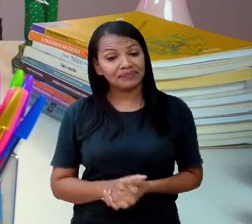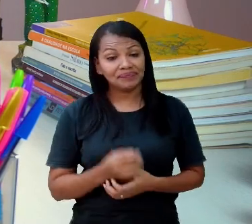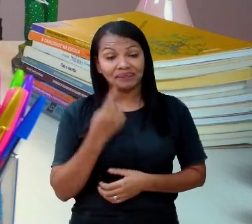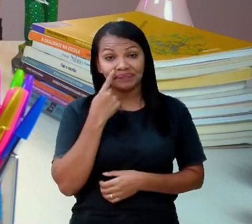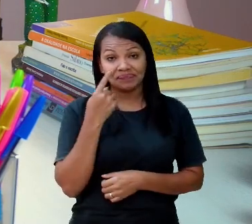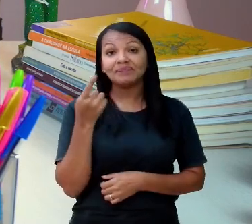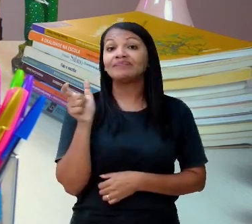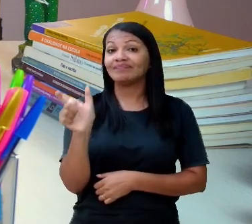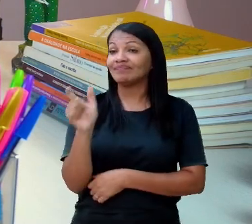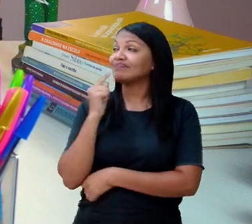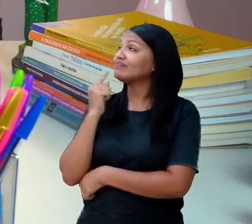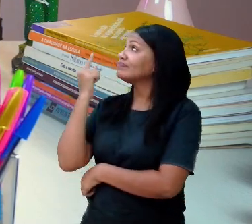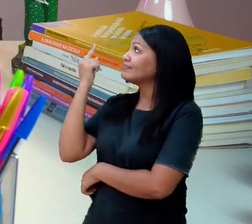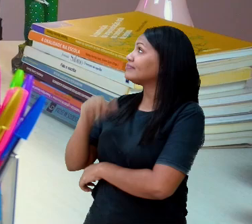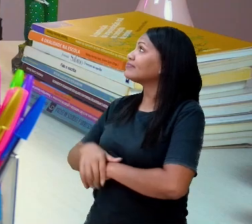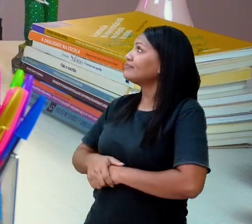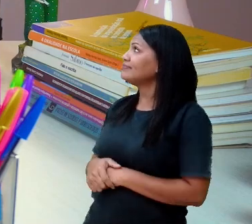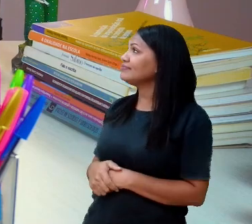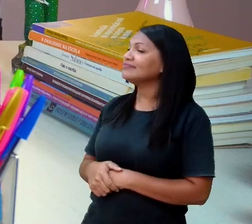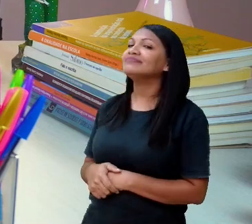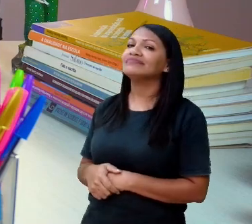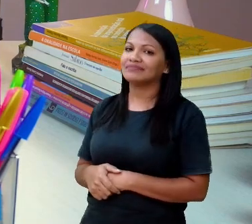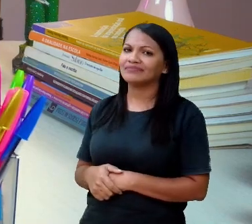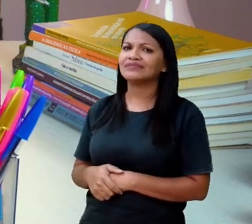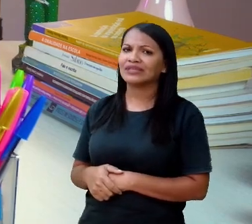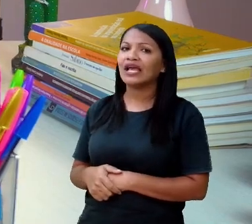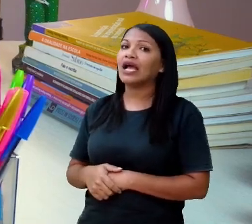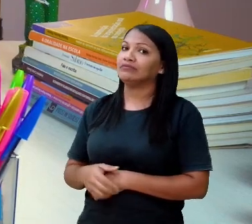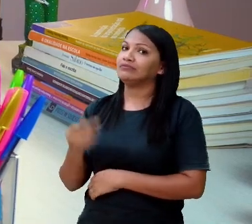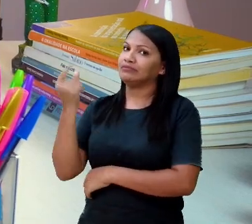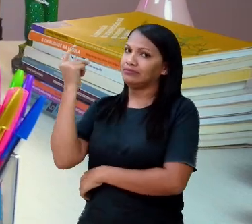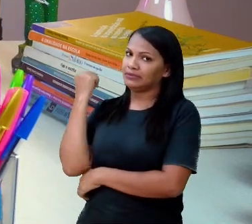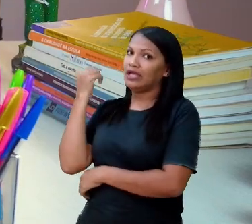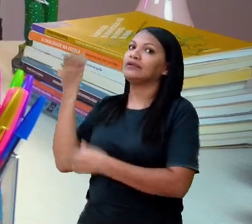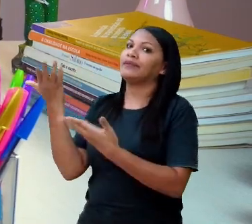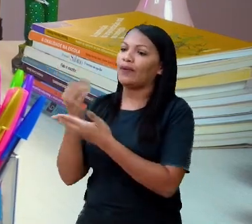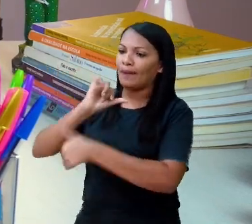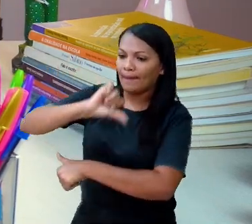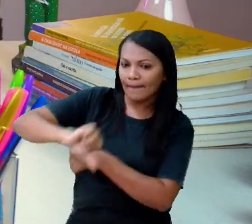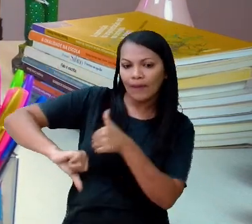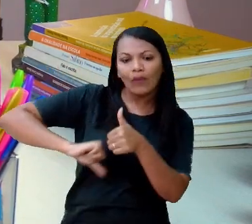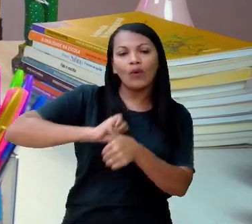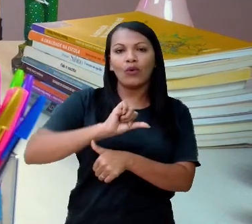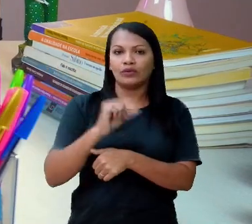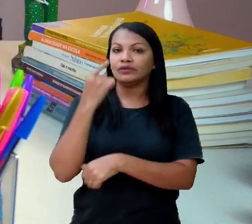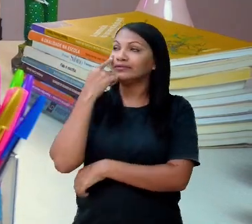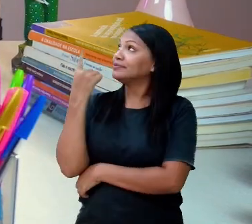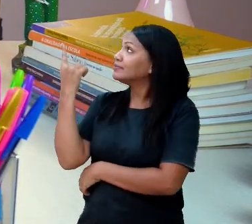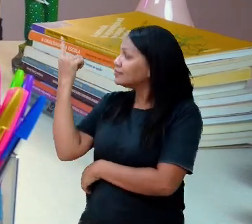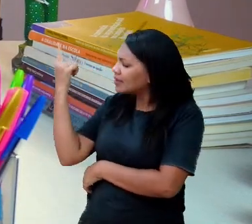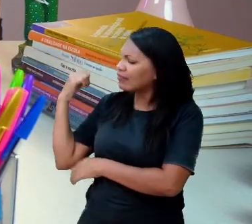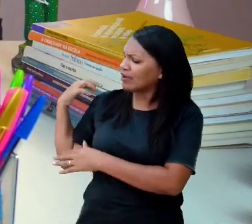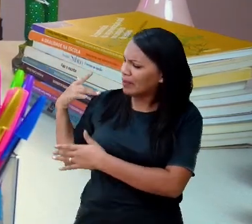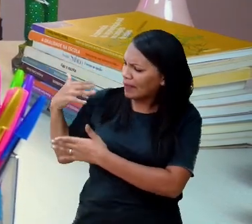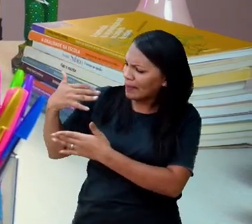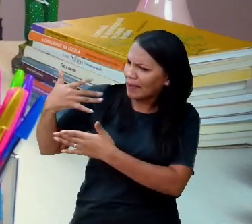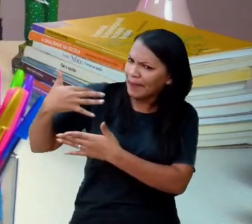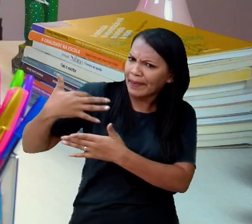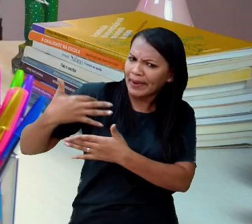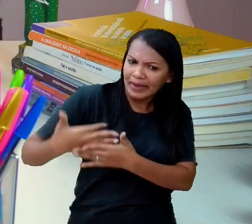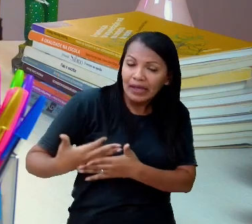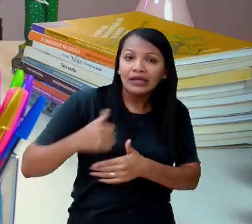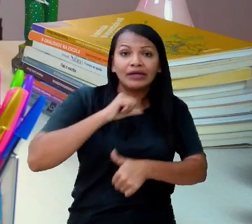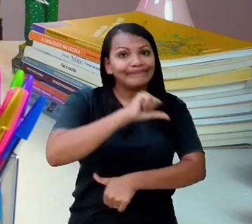mercê. Vossa mercê se transformou em vós-me-cê com o tempo. Depois, com mais tempo, chegou